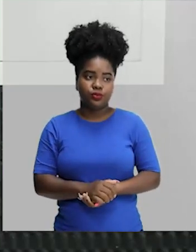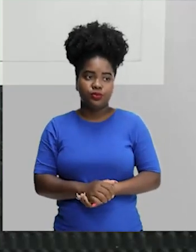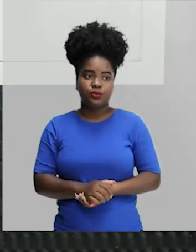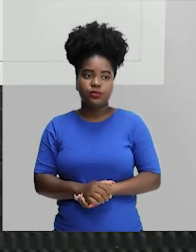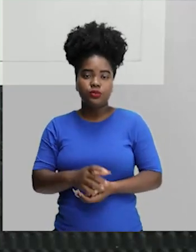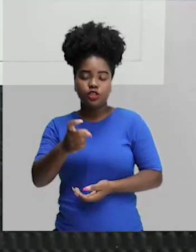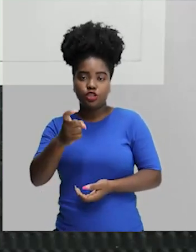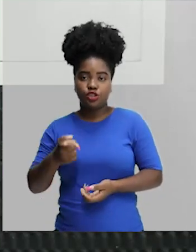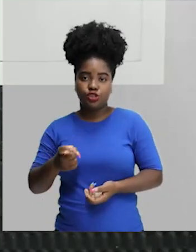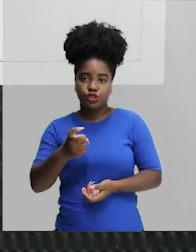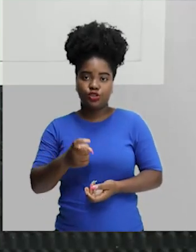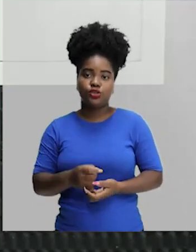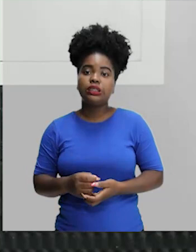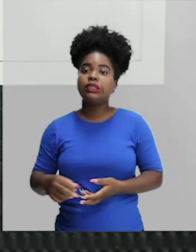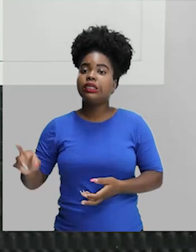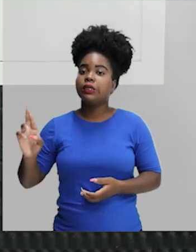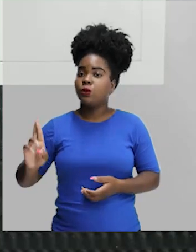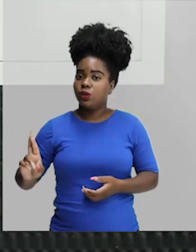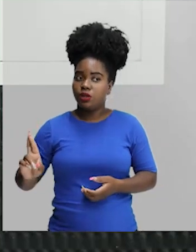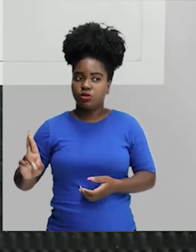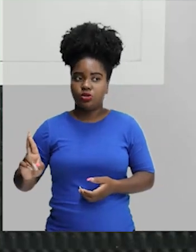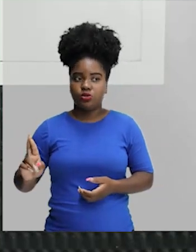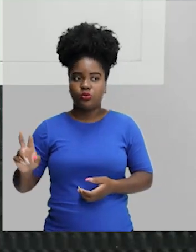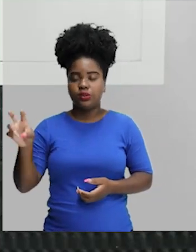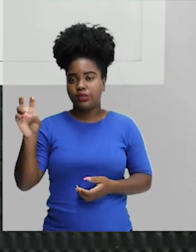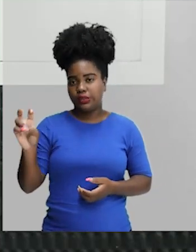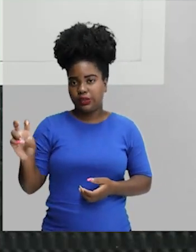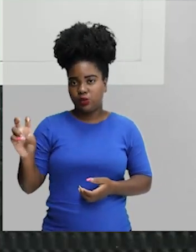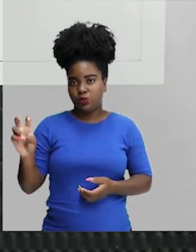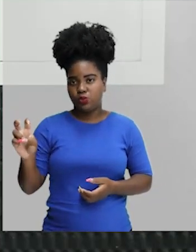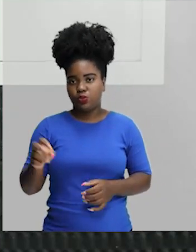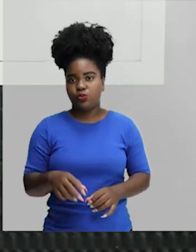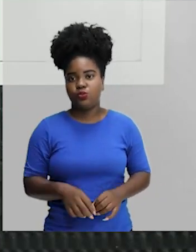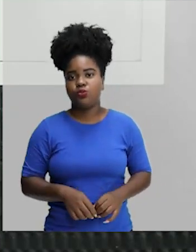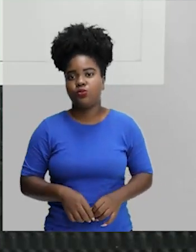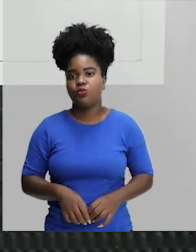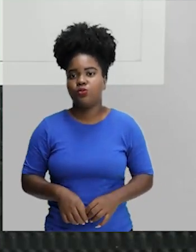de que é x. E aqui vai ser o resto da minha divisão.